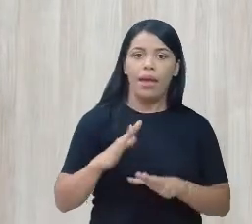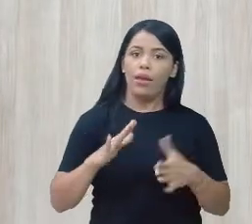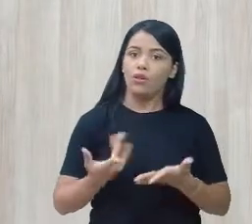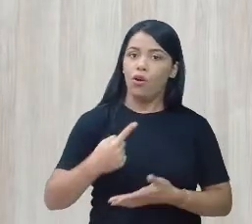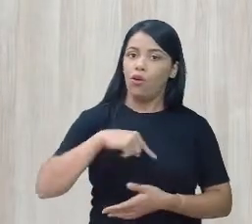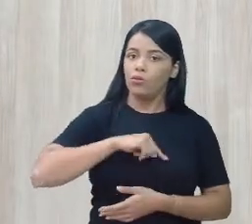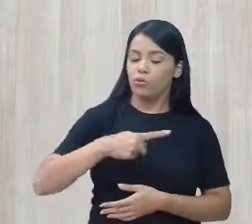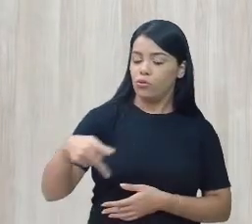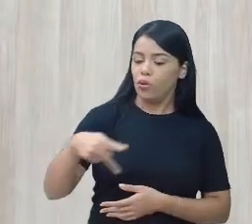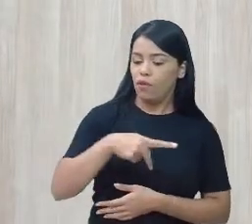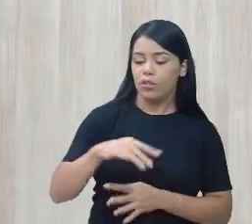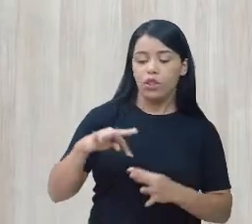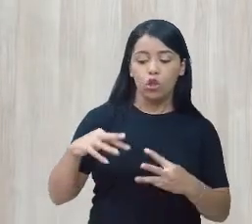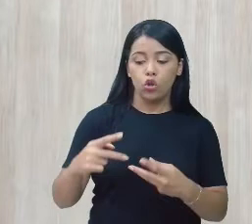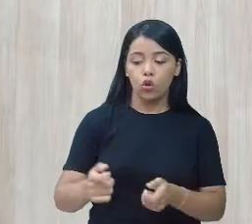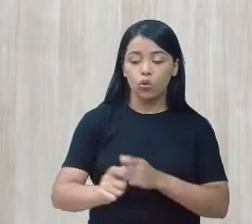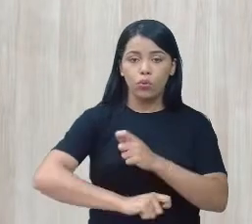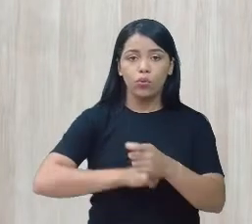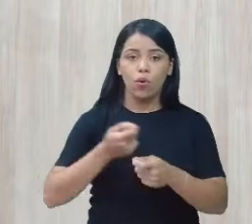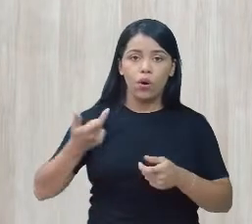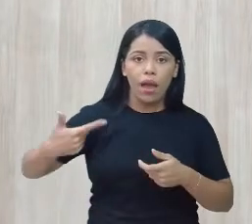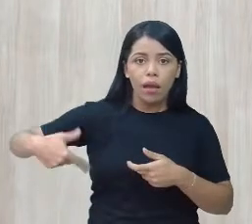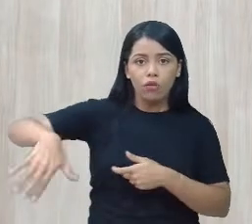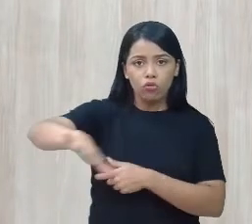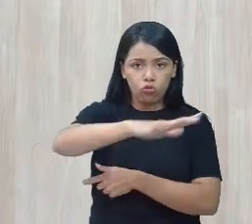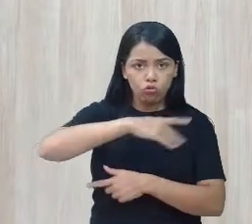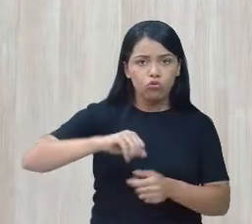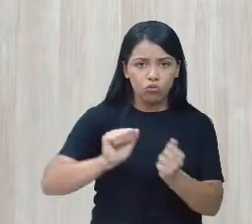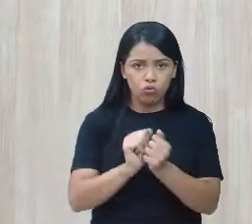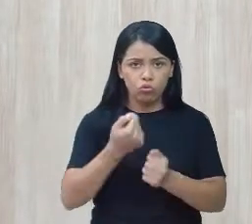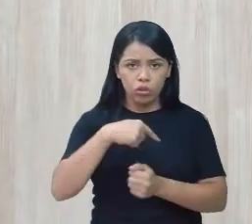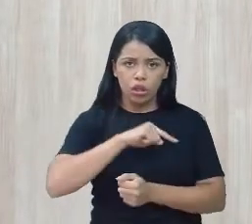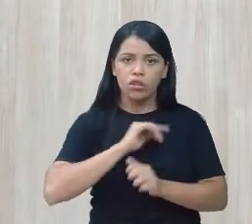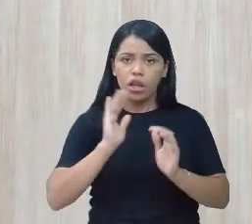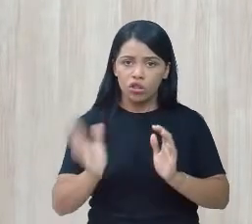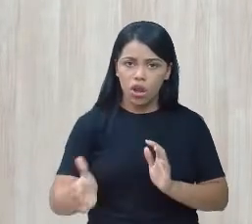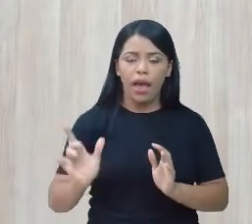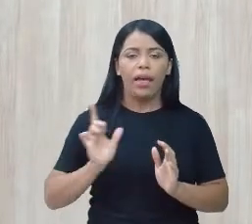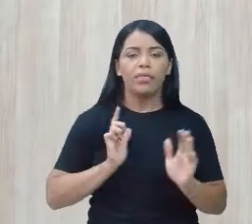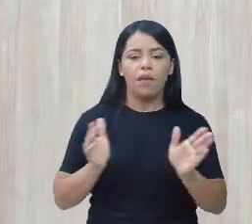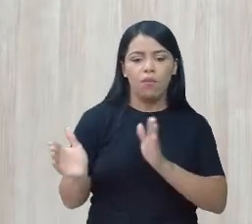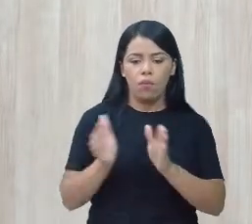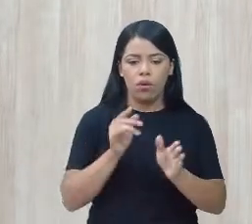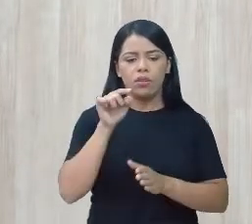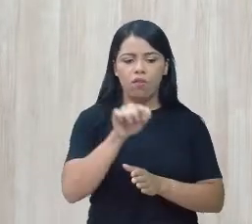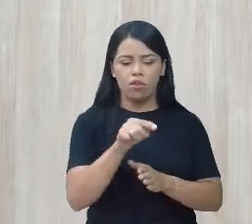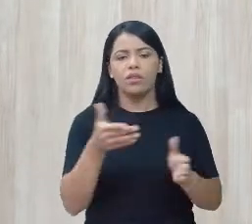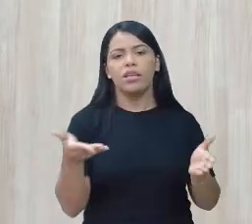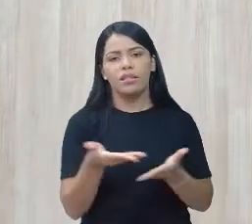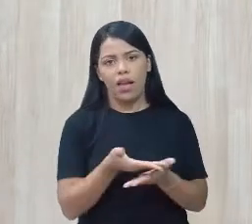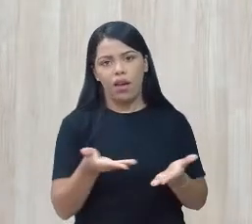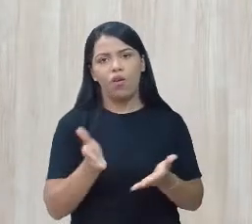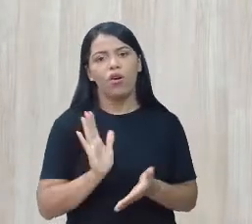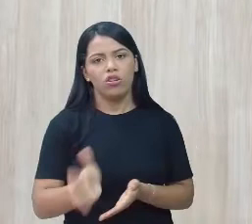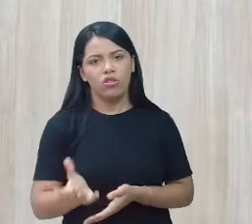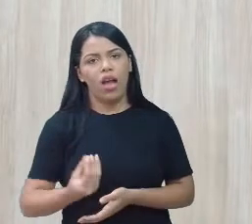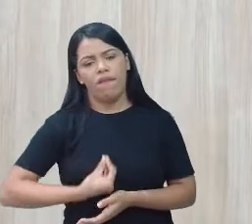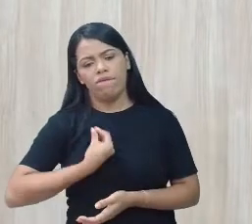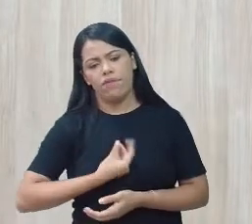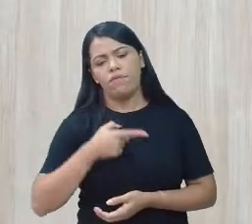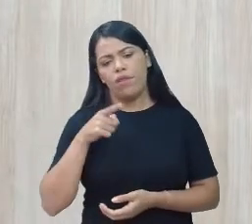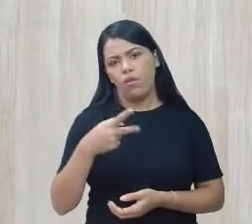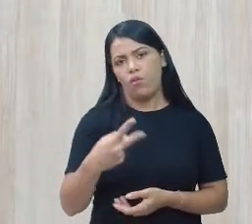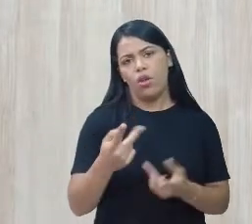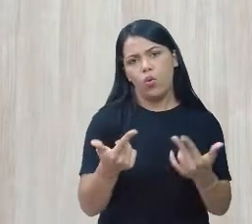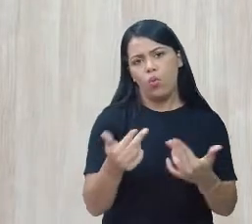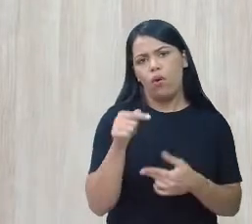professores. Então, todo mundo que está ao nosso redor já passou pela fase que vocês estão passando, já vivenciou isso,